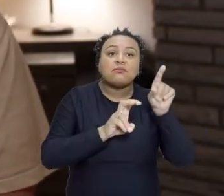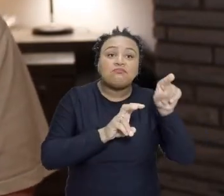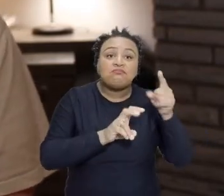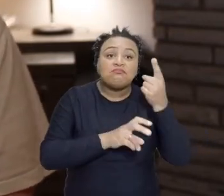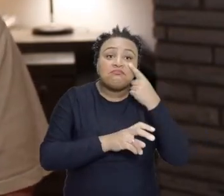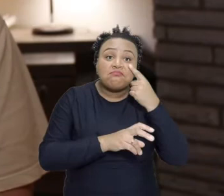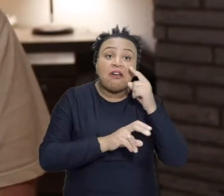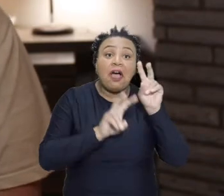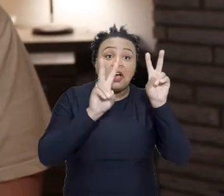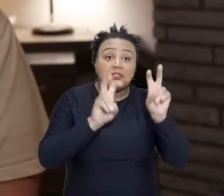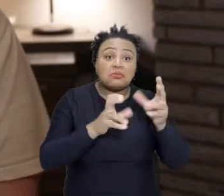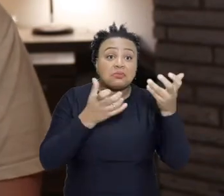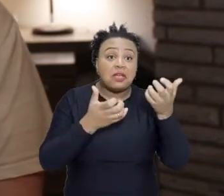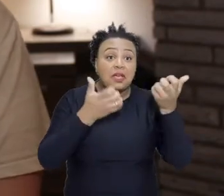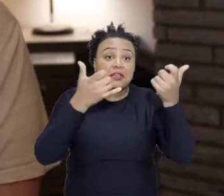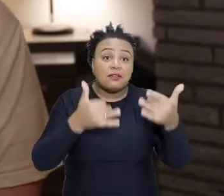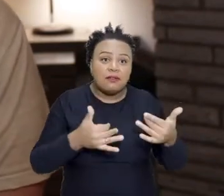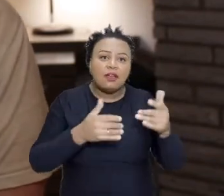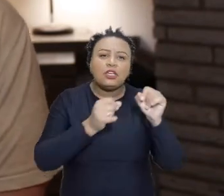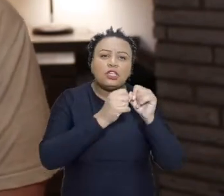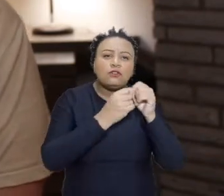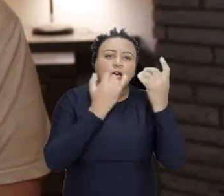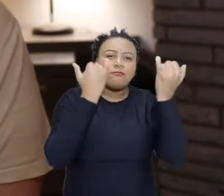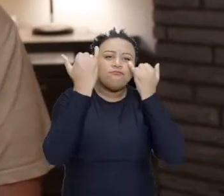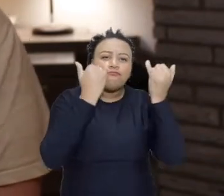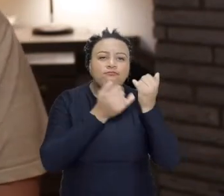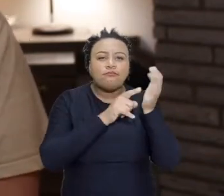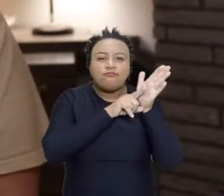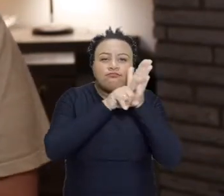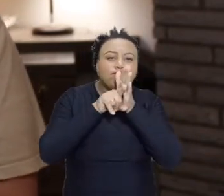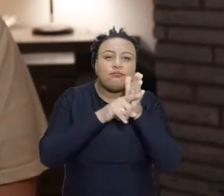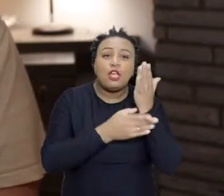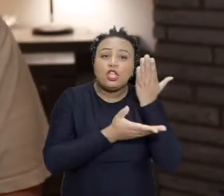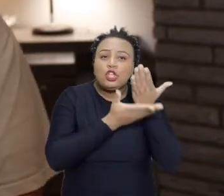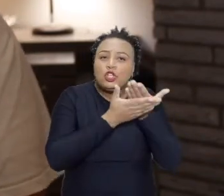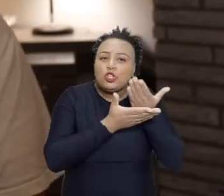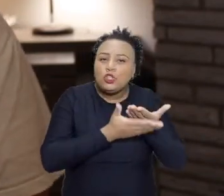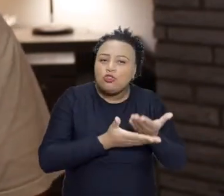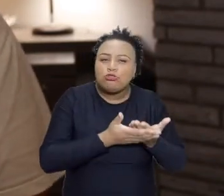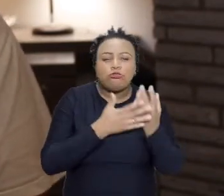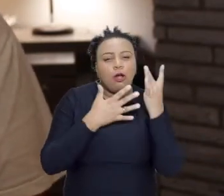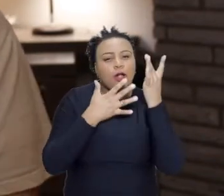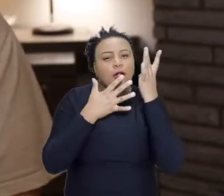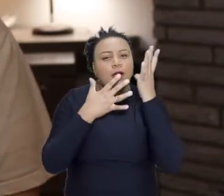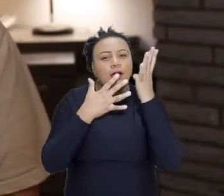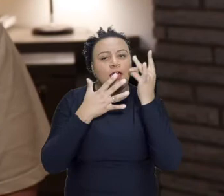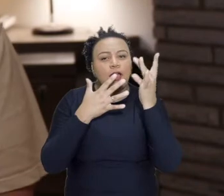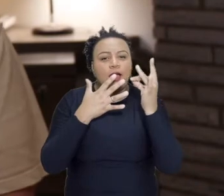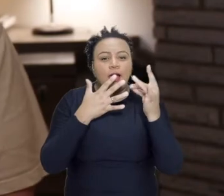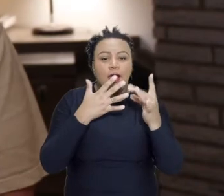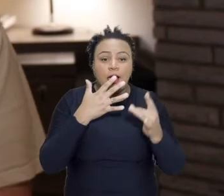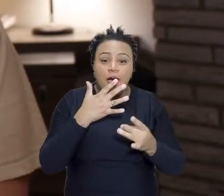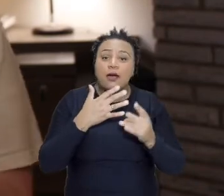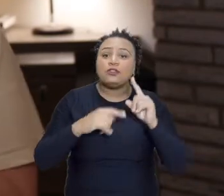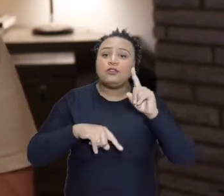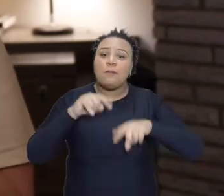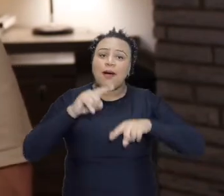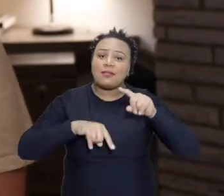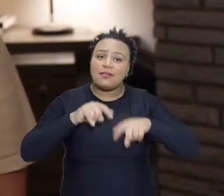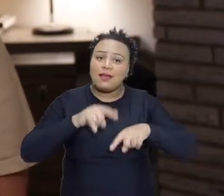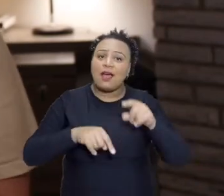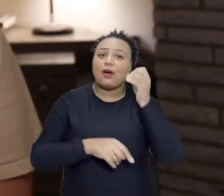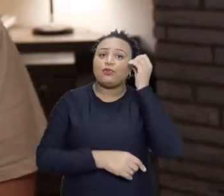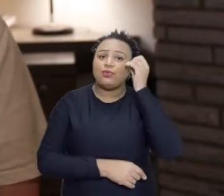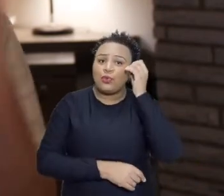quer abordar, e vai fazer um estudo sobre ele. Mas assim, buscar tudo que você puder, tanto de material de conhecimento